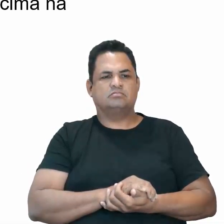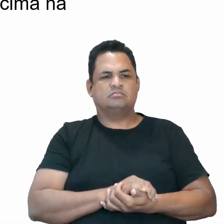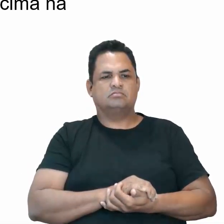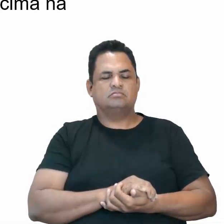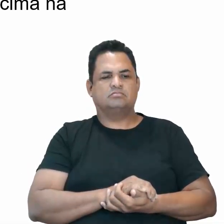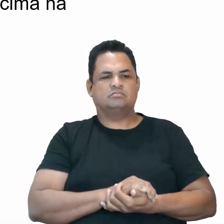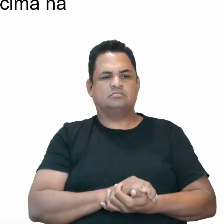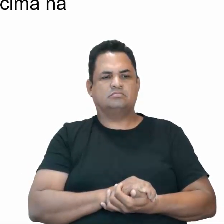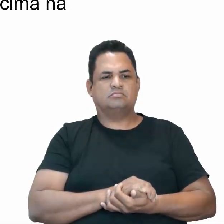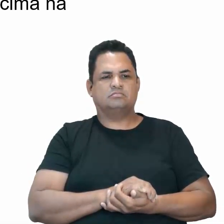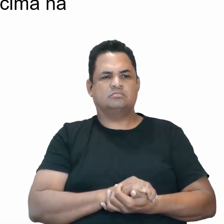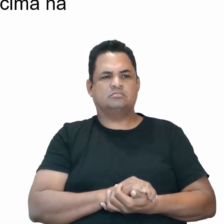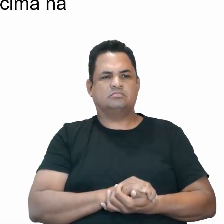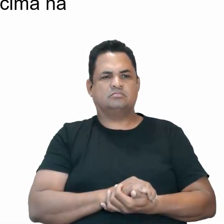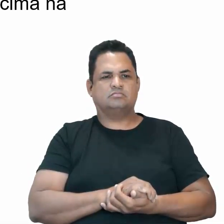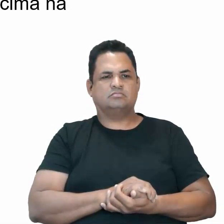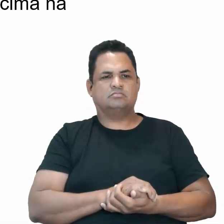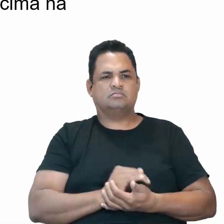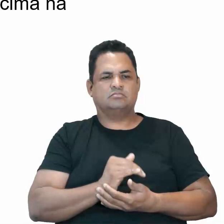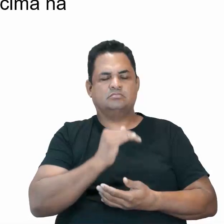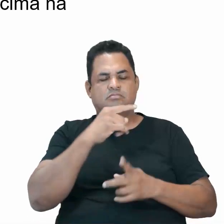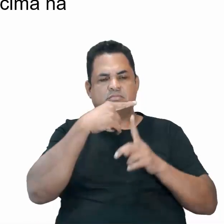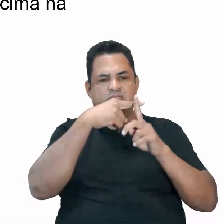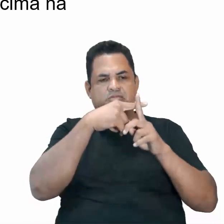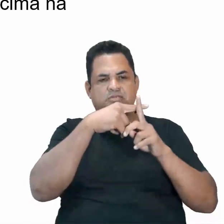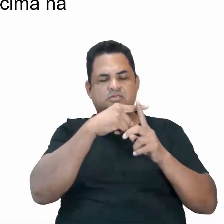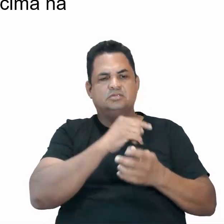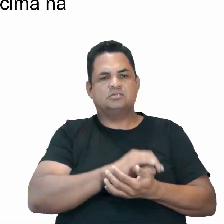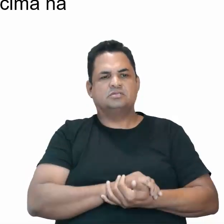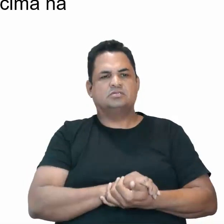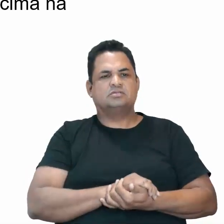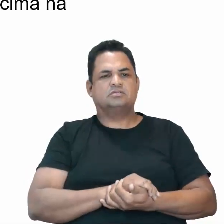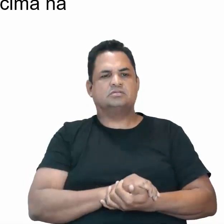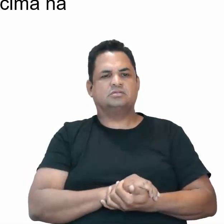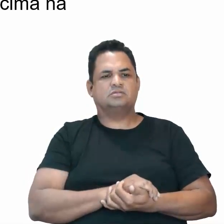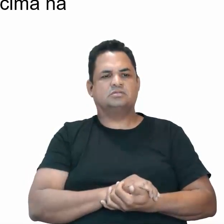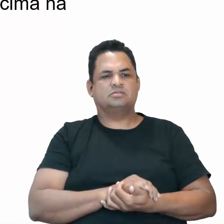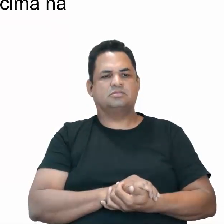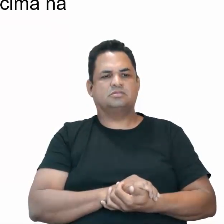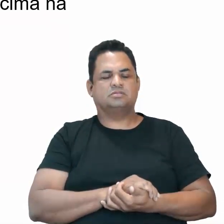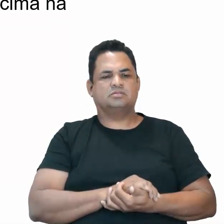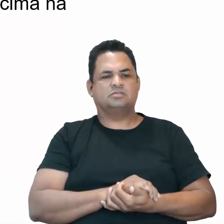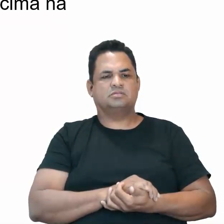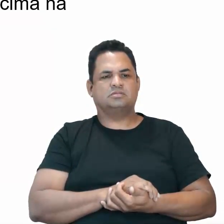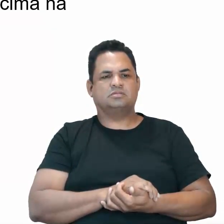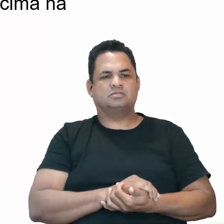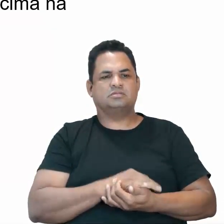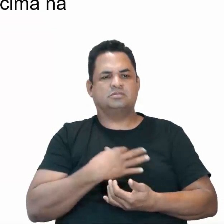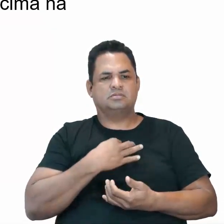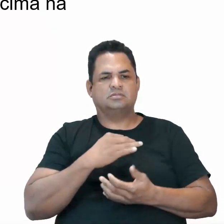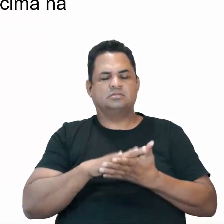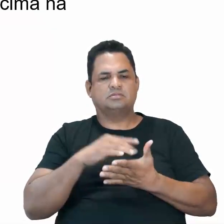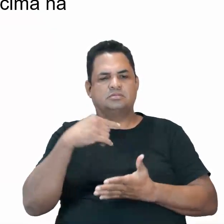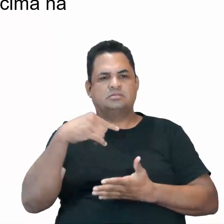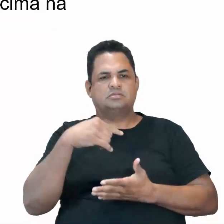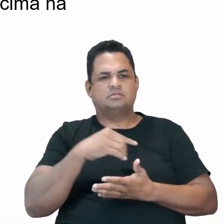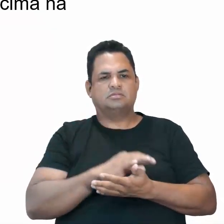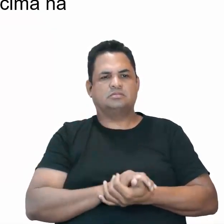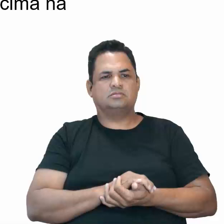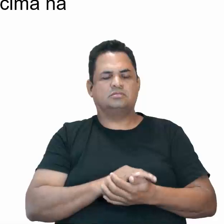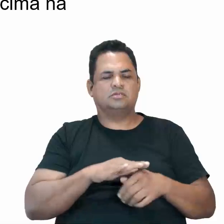Simples. O que está para cima, positivo. Então, vamos lá, positivo. E a seda? Vai ficar negativo quando eu tentar com